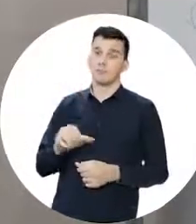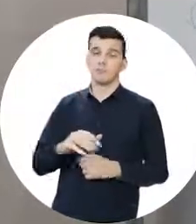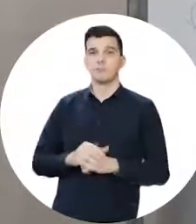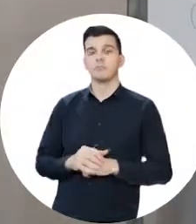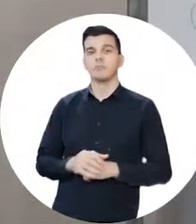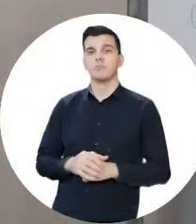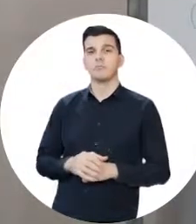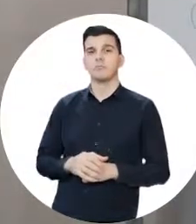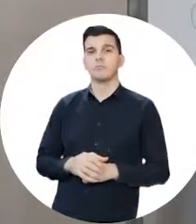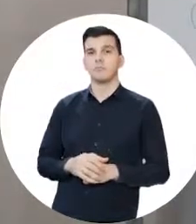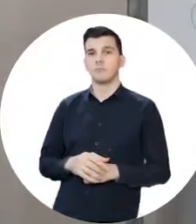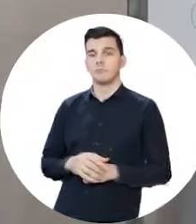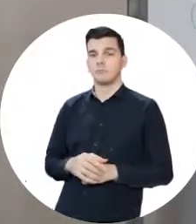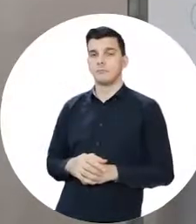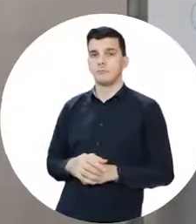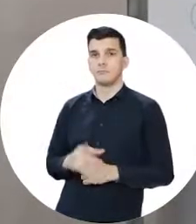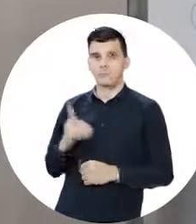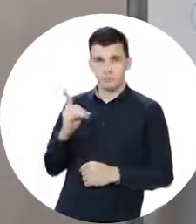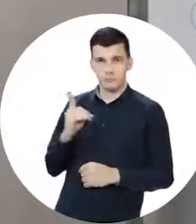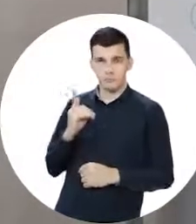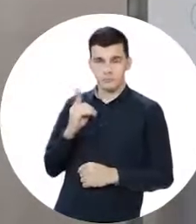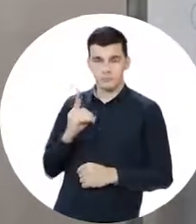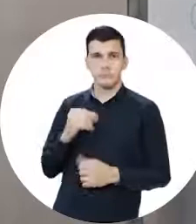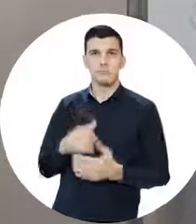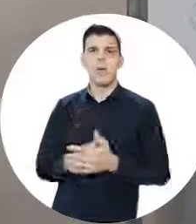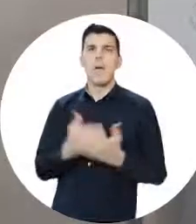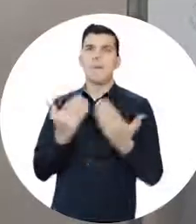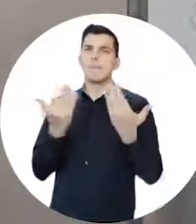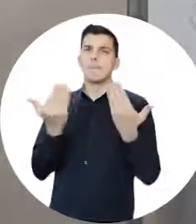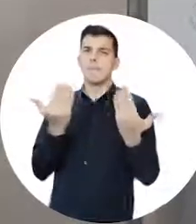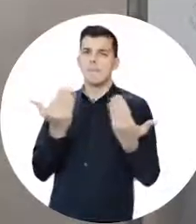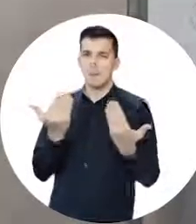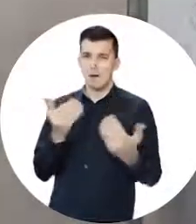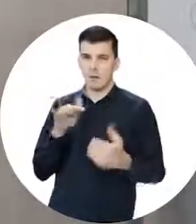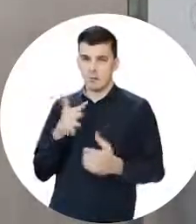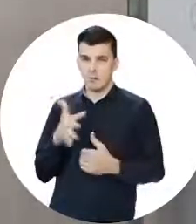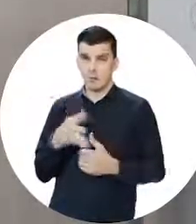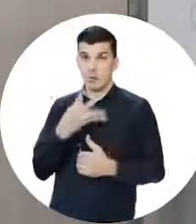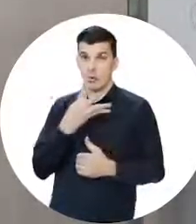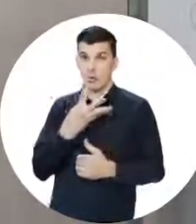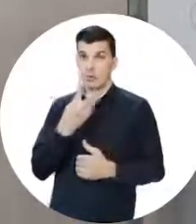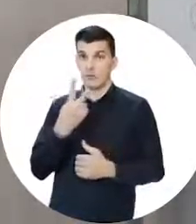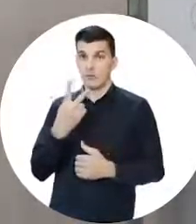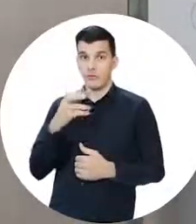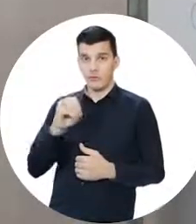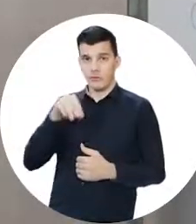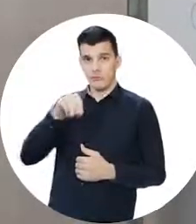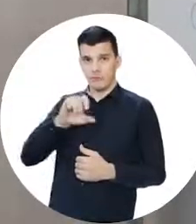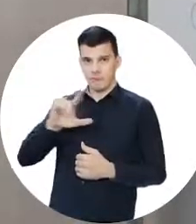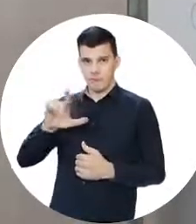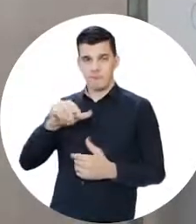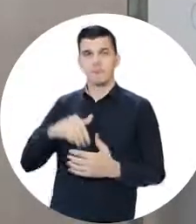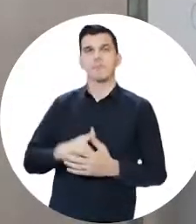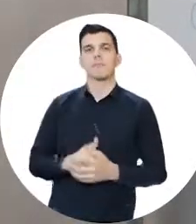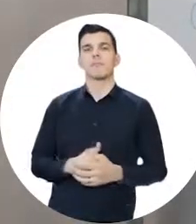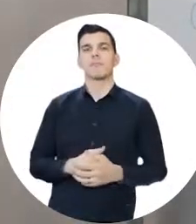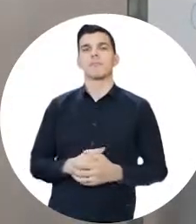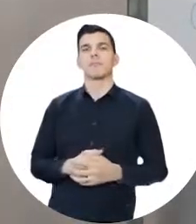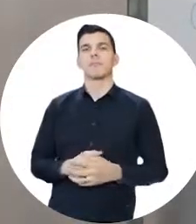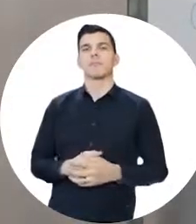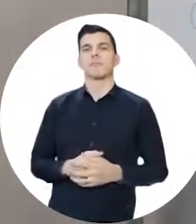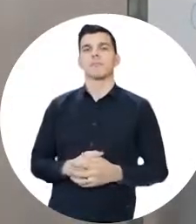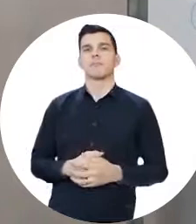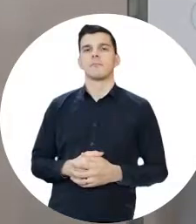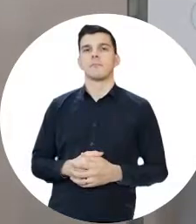1,19. Isso aqui, se eu não me engano, pessoal, aproximadamente 420 ml,